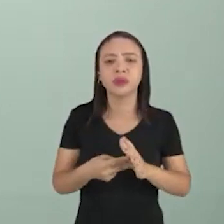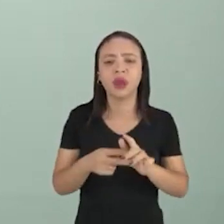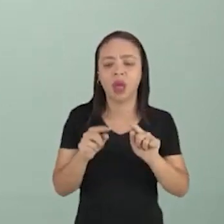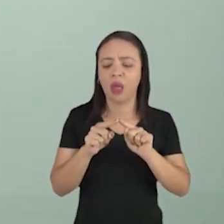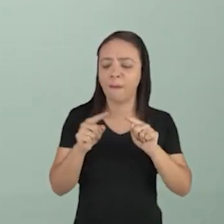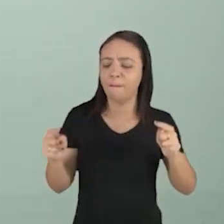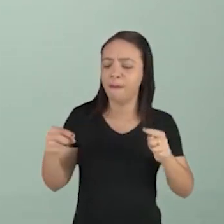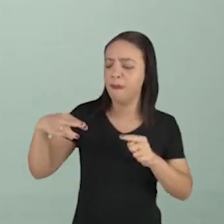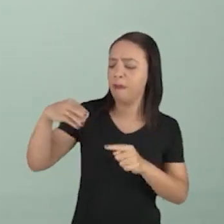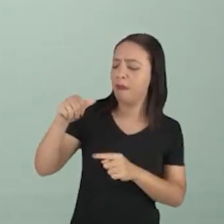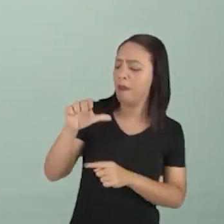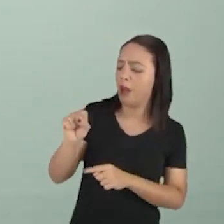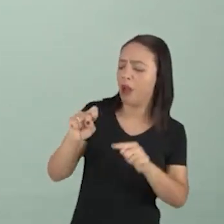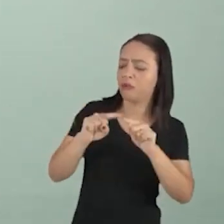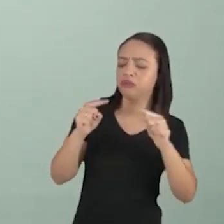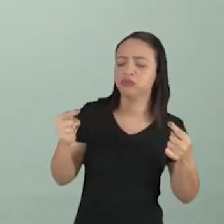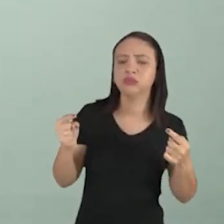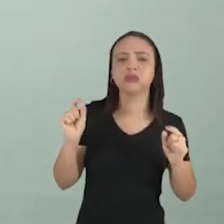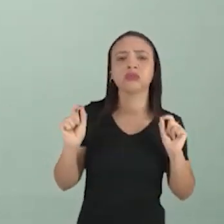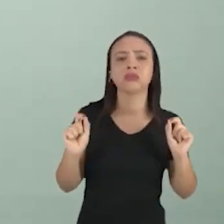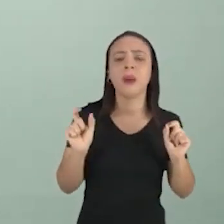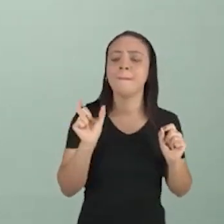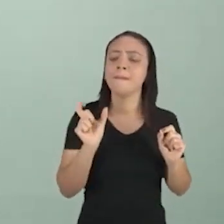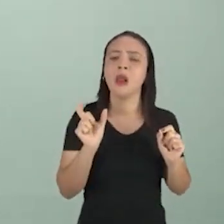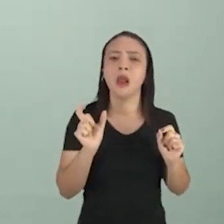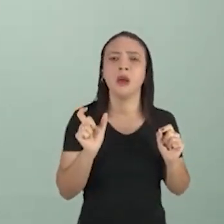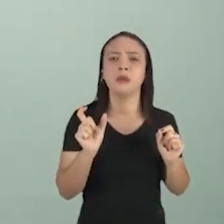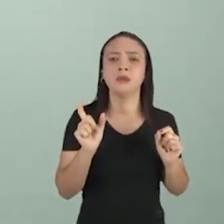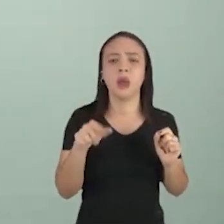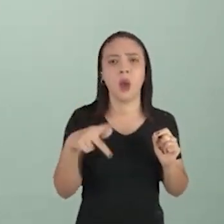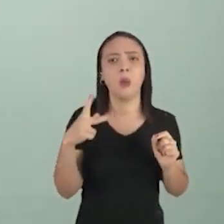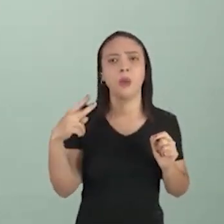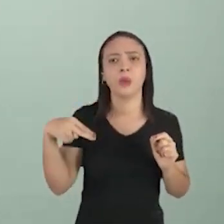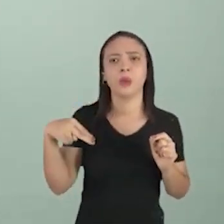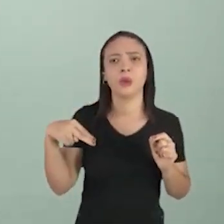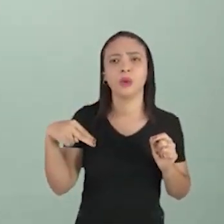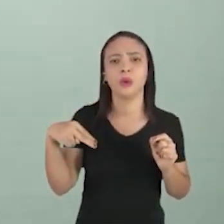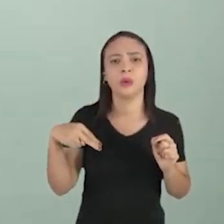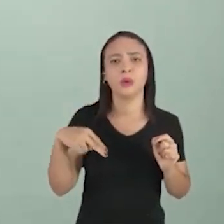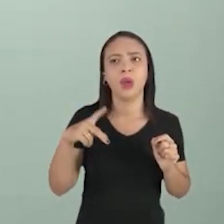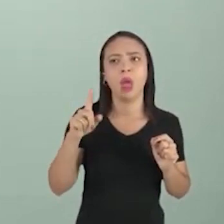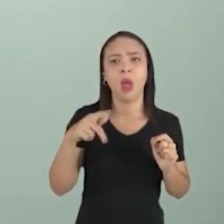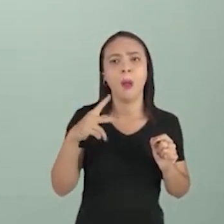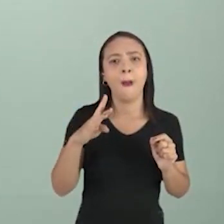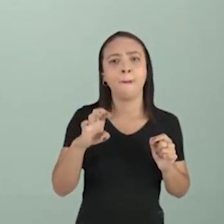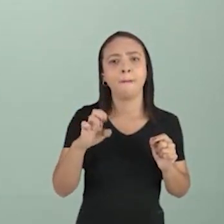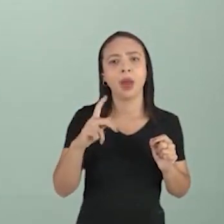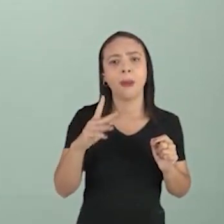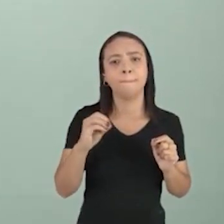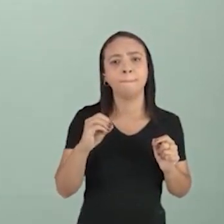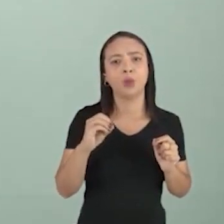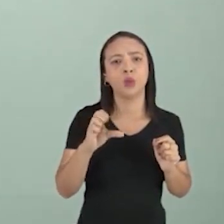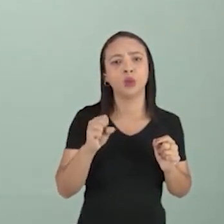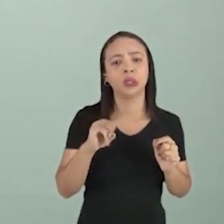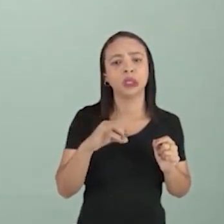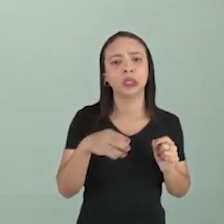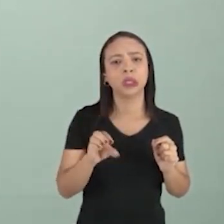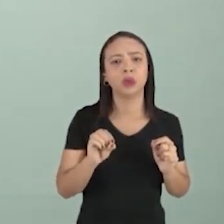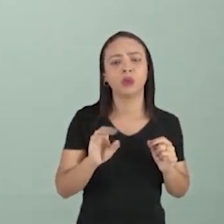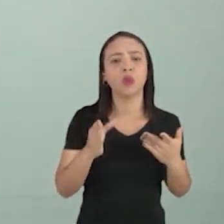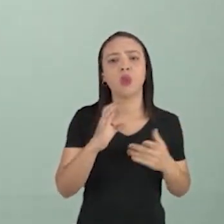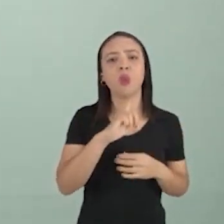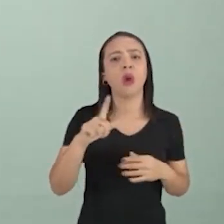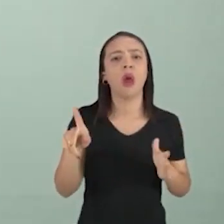você precisa pensar nisso. O que é essa palavra? É um pronome? É uma preposição? É uma conjunção? Que classe